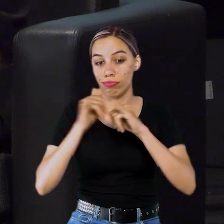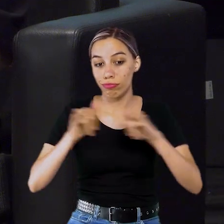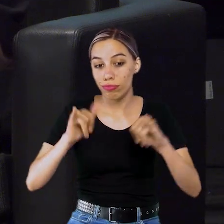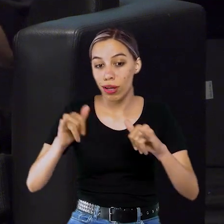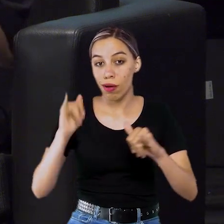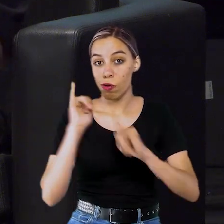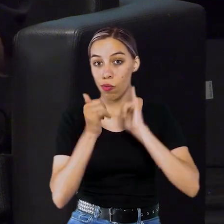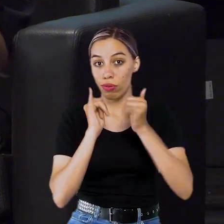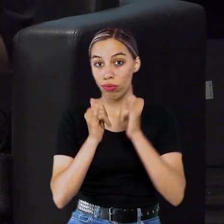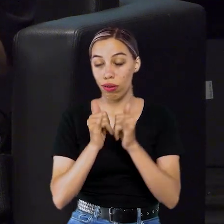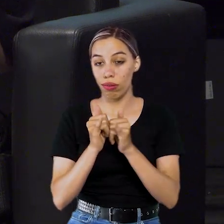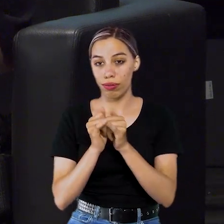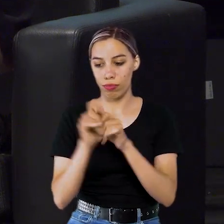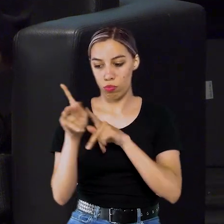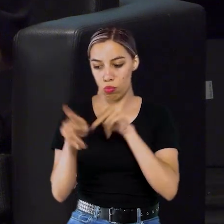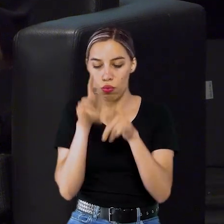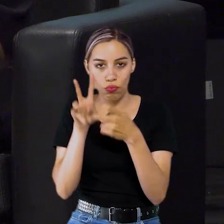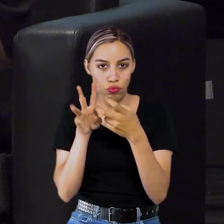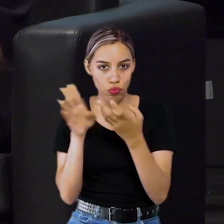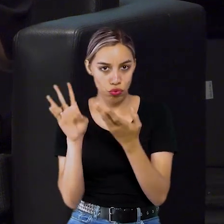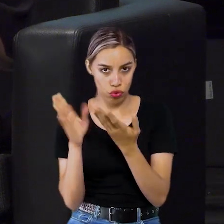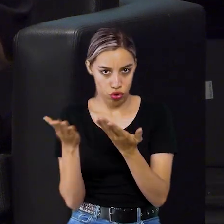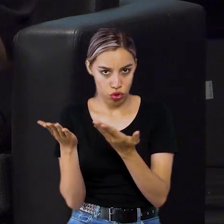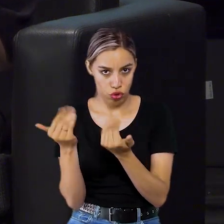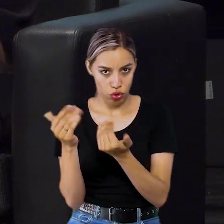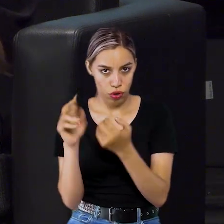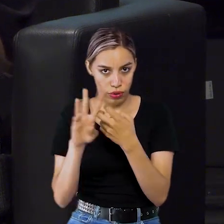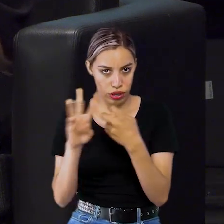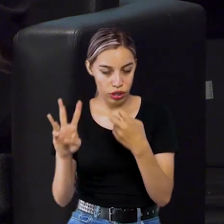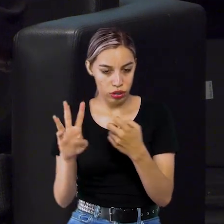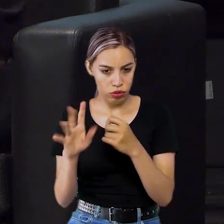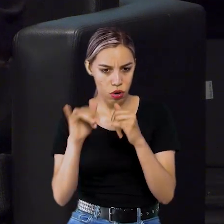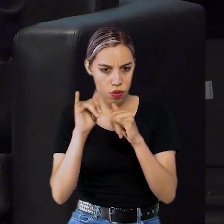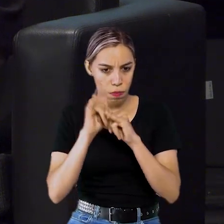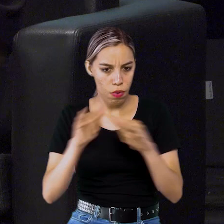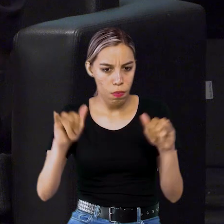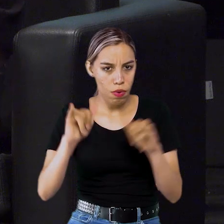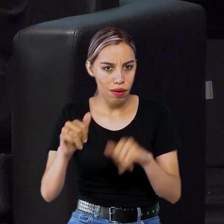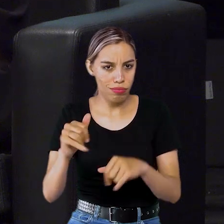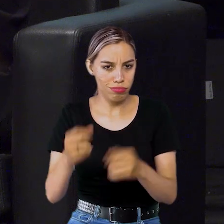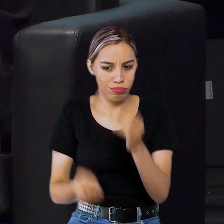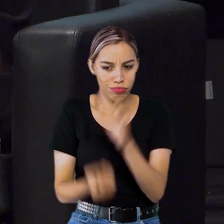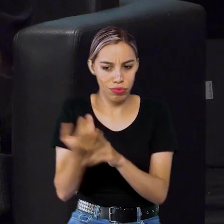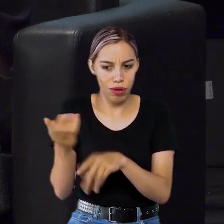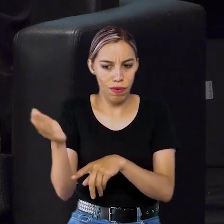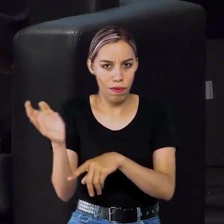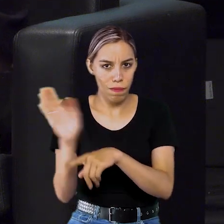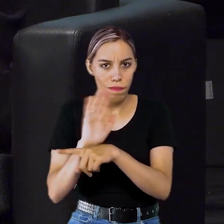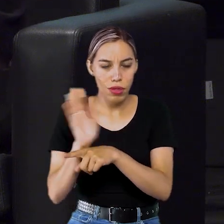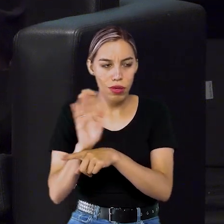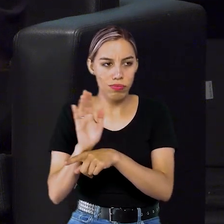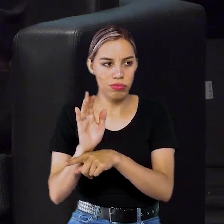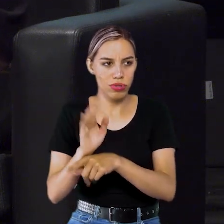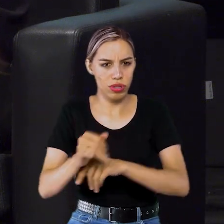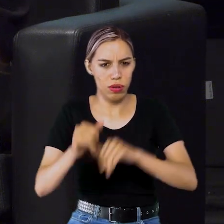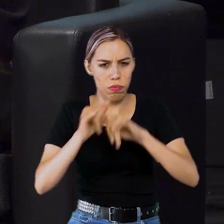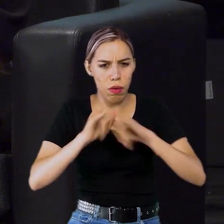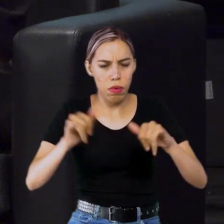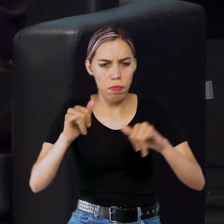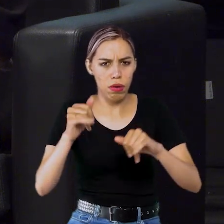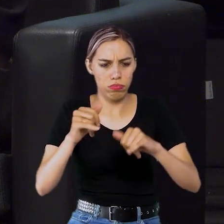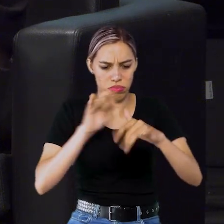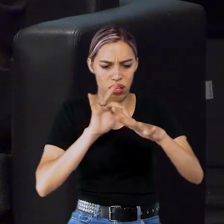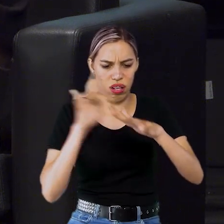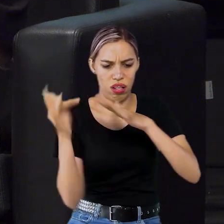que estão escrevendo, através da juventude que está fazendo filme, né, que está denunciando também nas redes sociais e que está